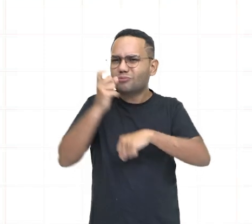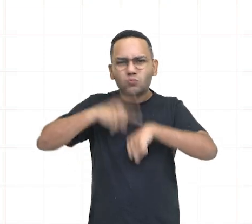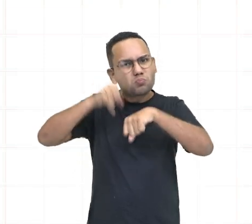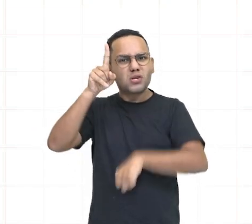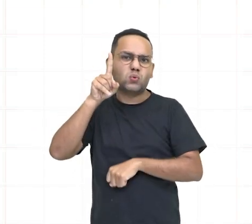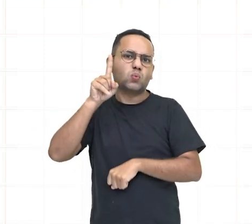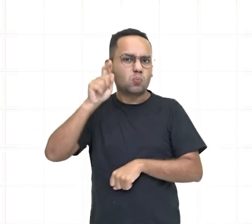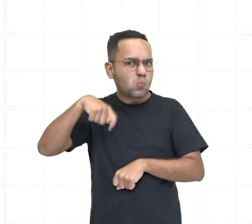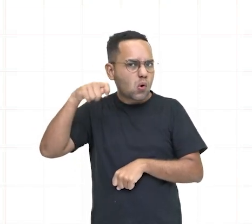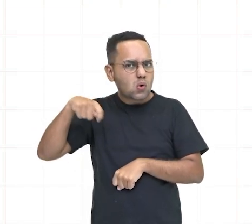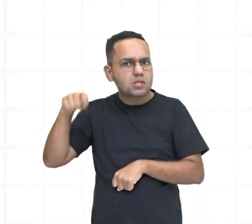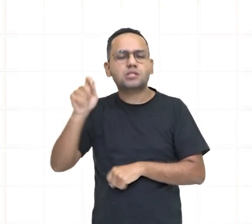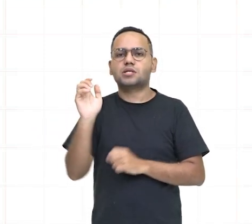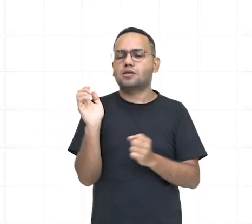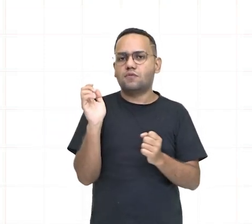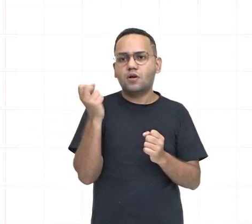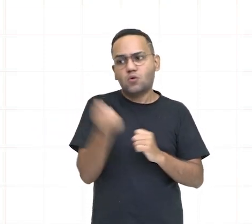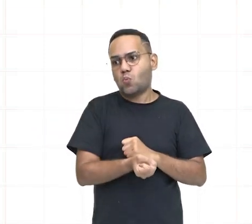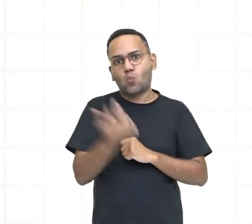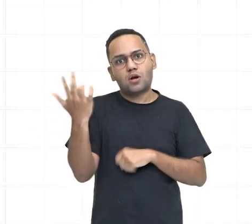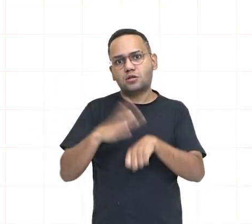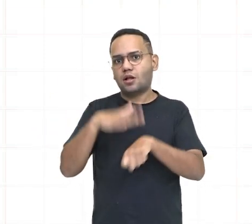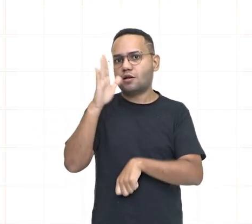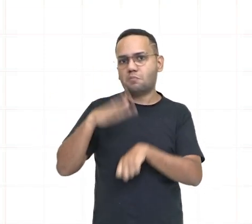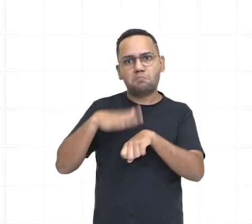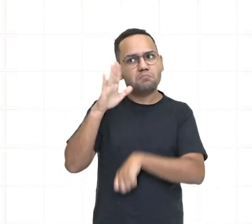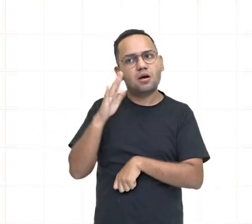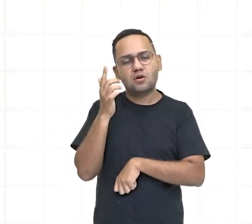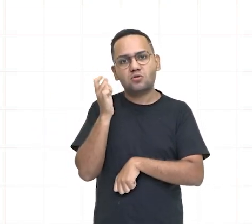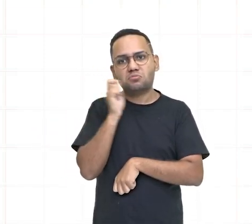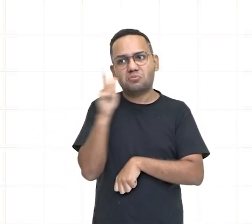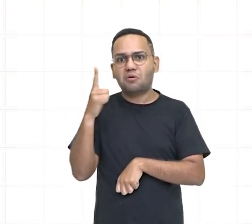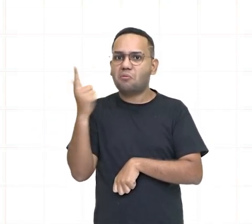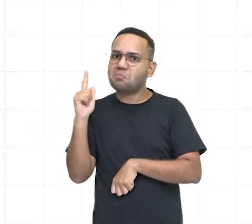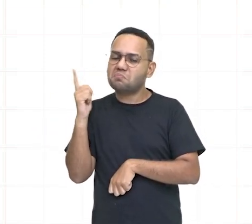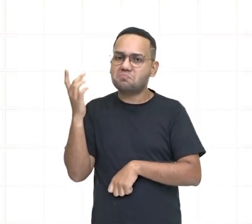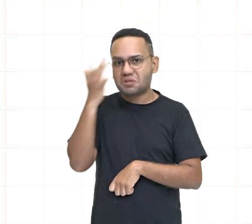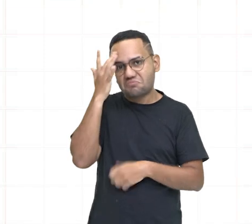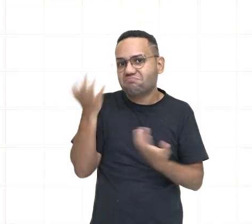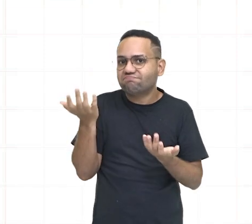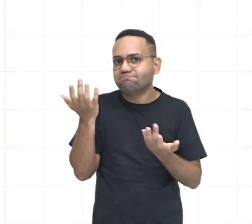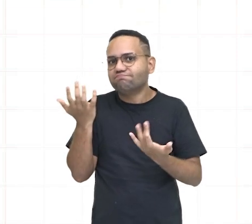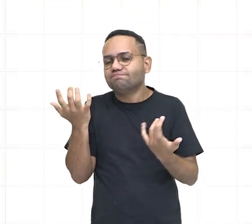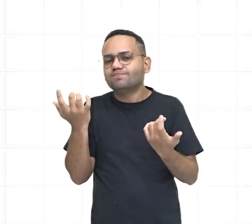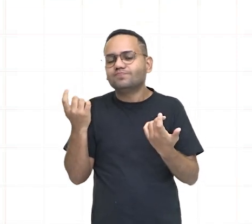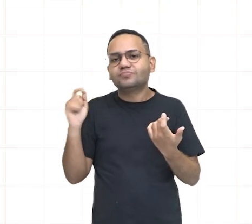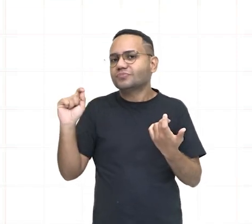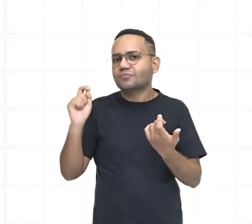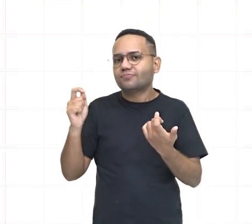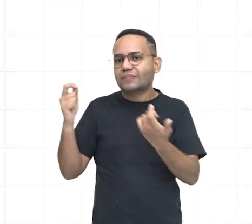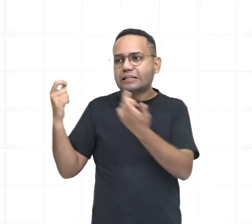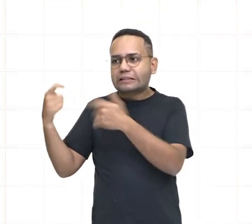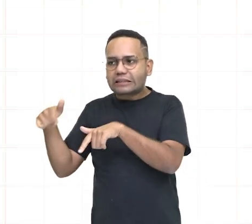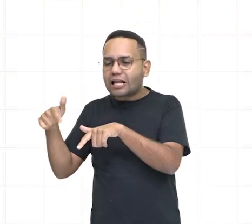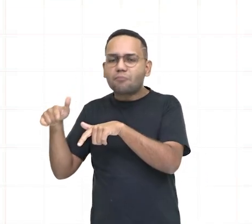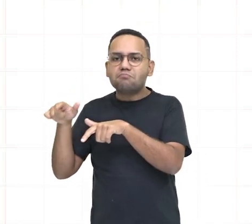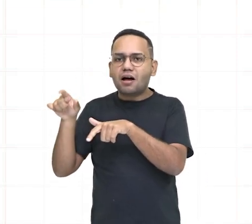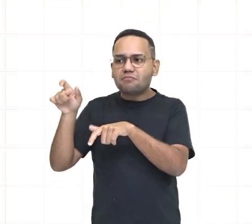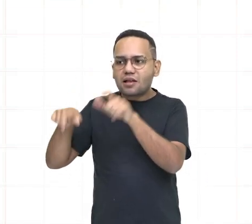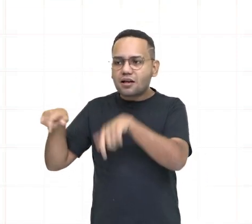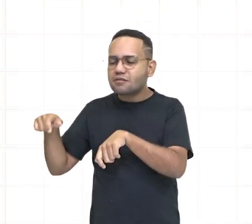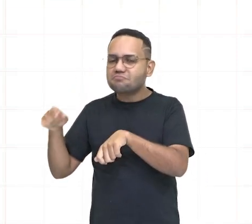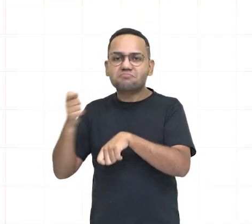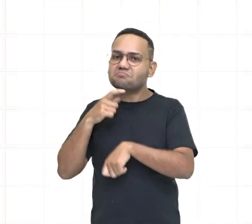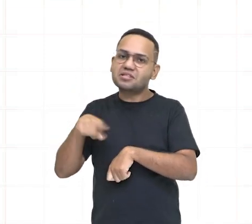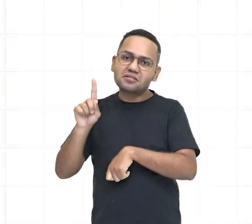muito mais rápida, de volumes muito maiores, né? Além disso, pela capacidade de armazenamento